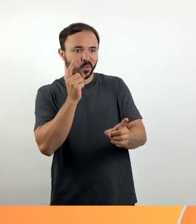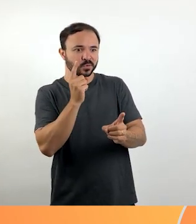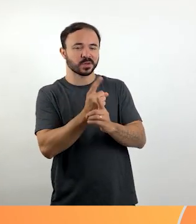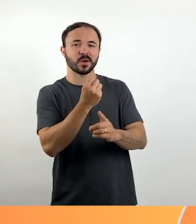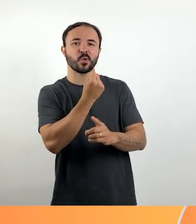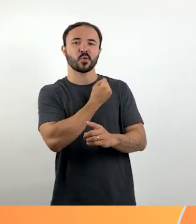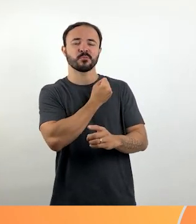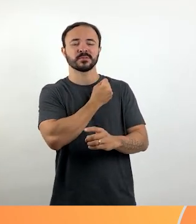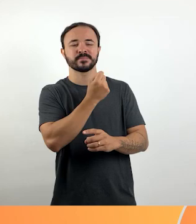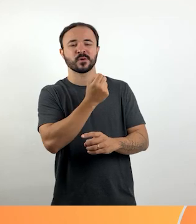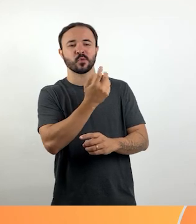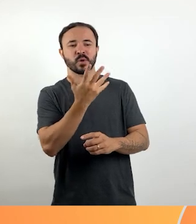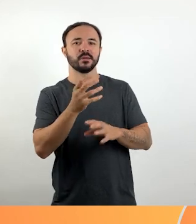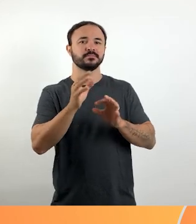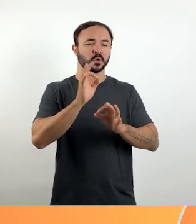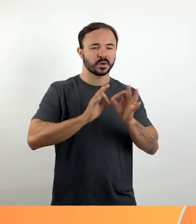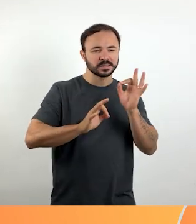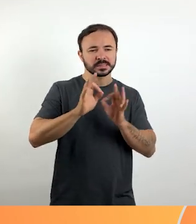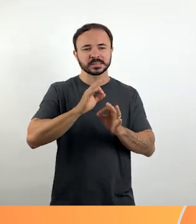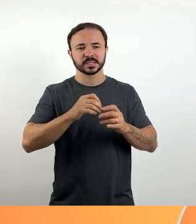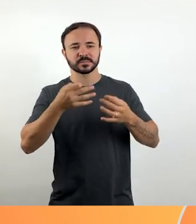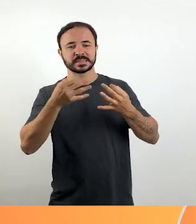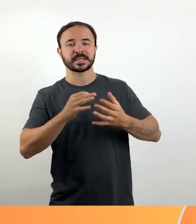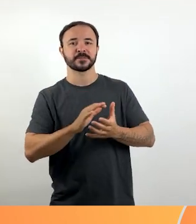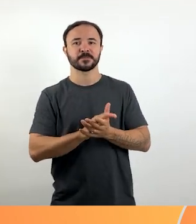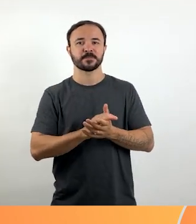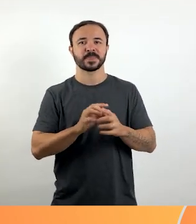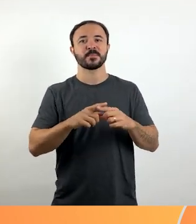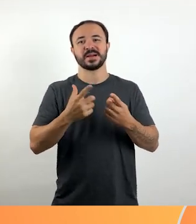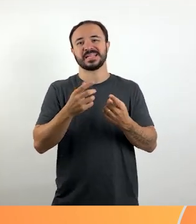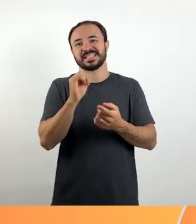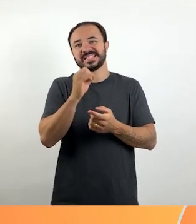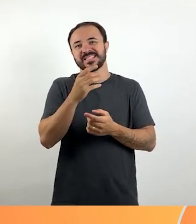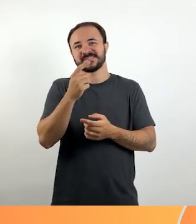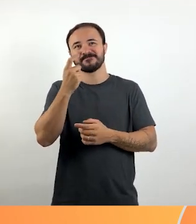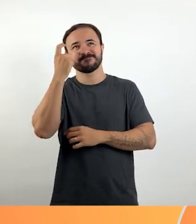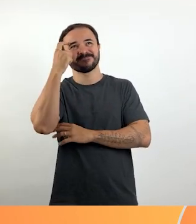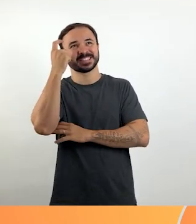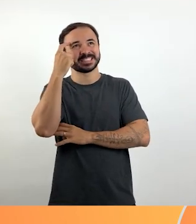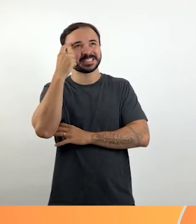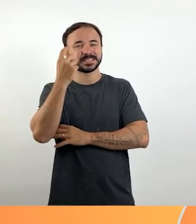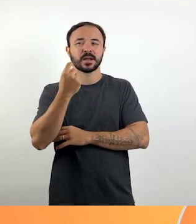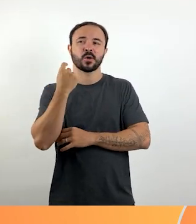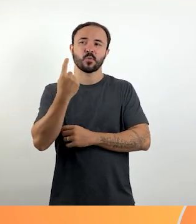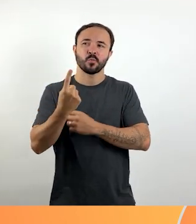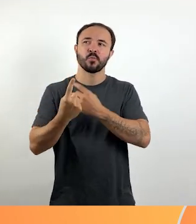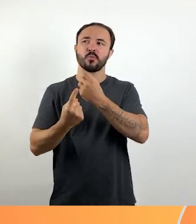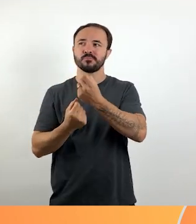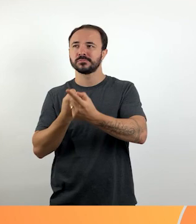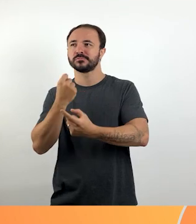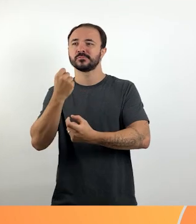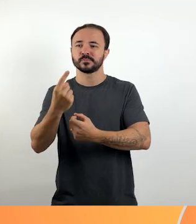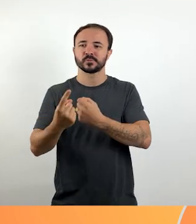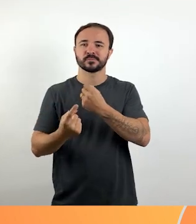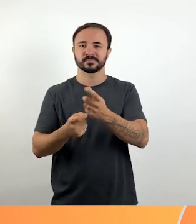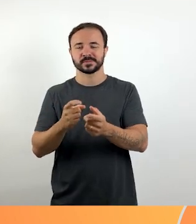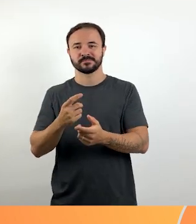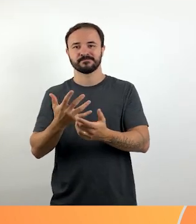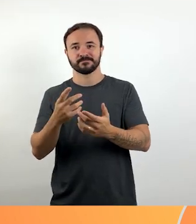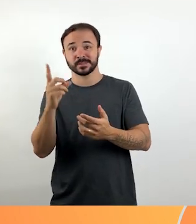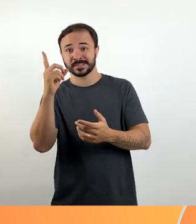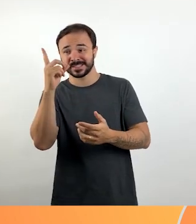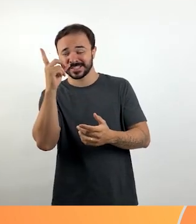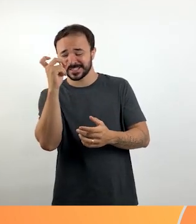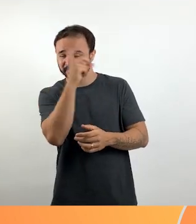fez aqui as operações. Mas imagine se você fosse fazer por tentativa, você chegava lá também, porque certamente uma hora nas